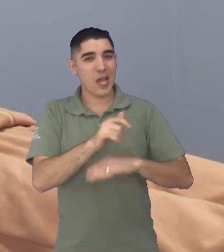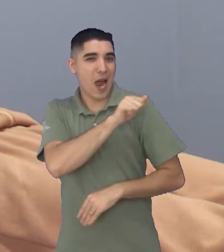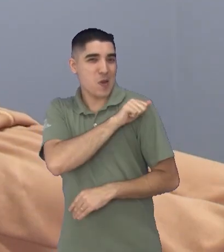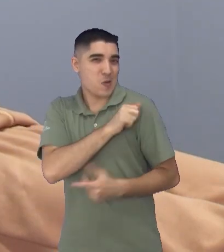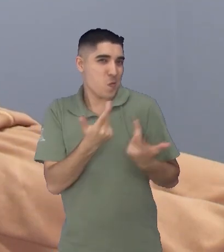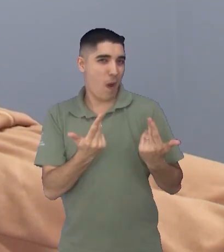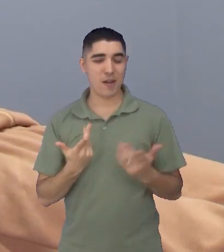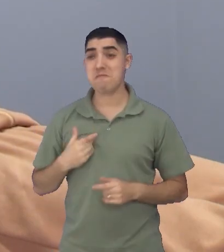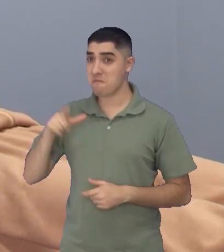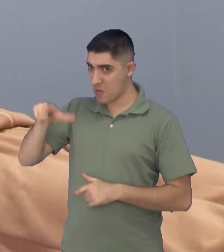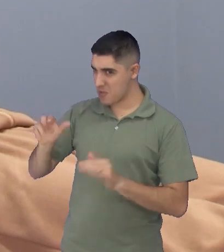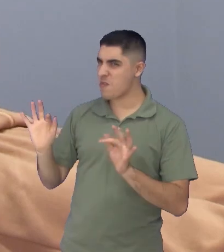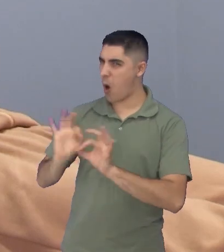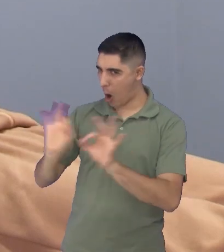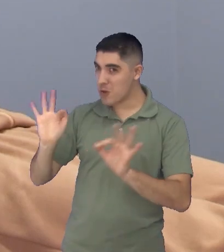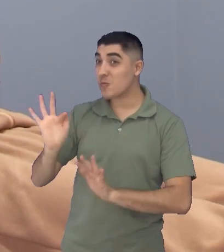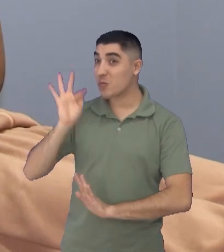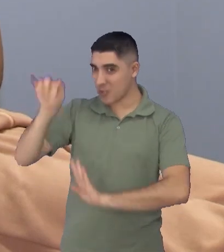tem que ser uma reikiana.